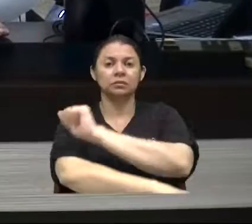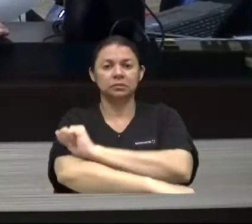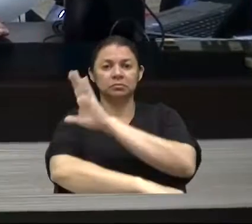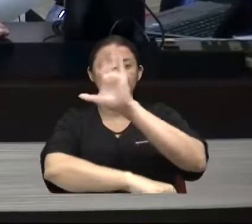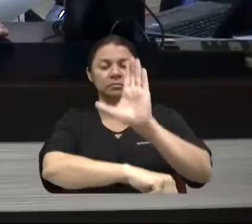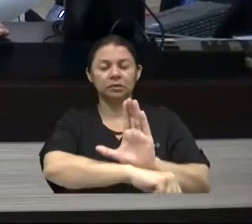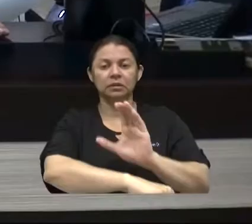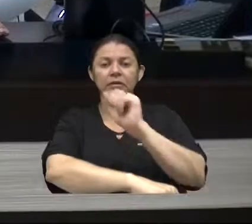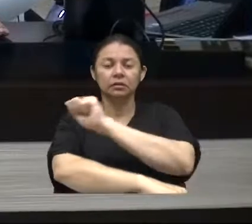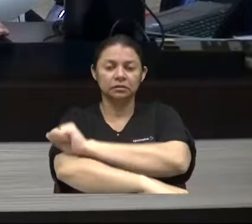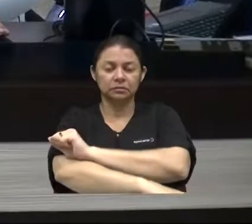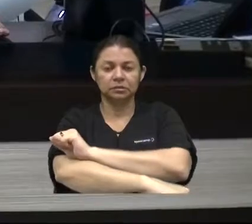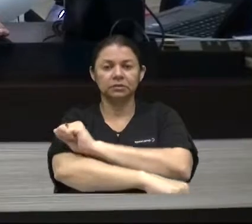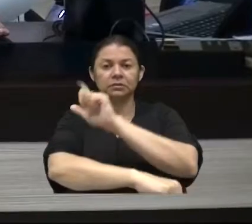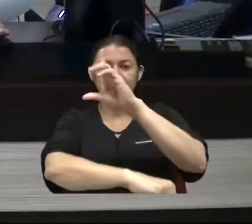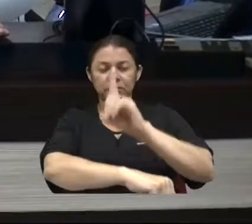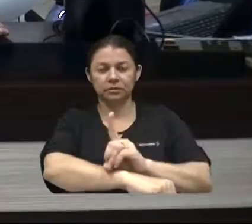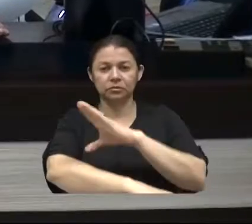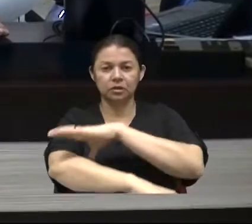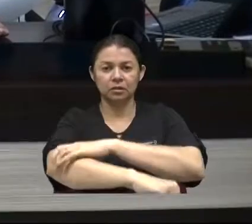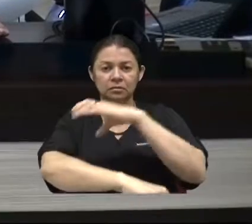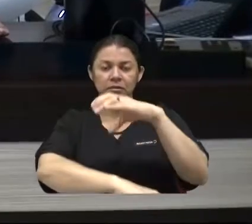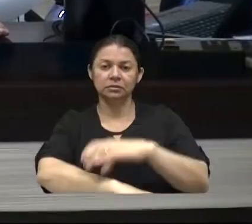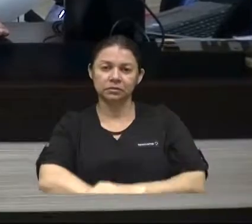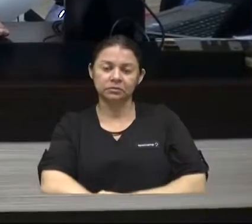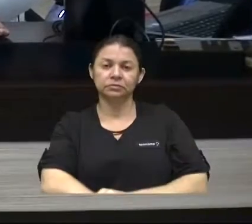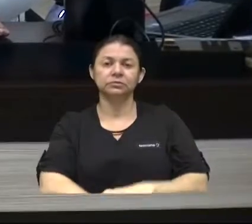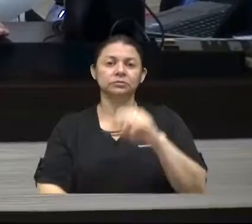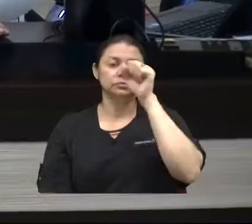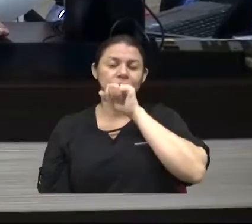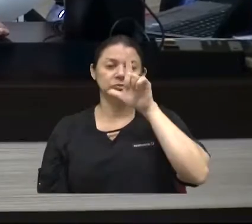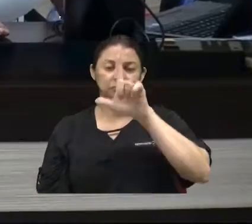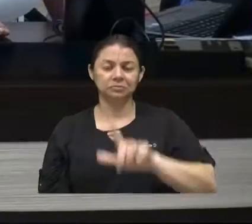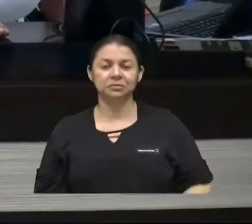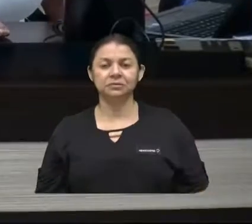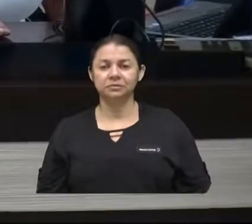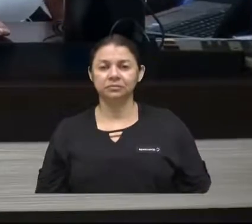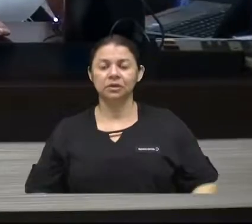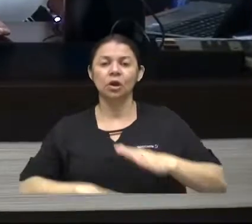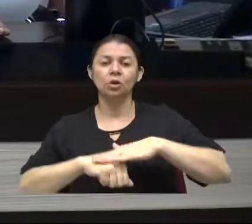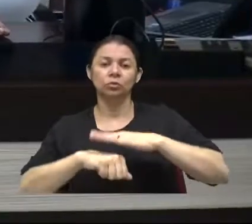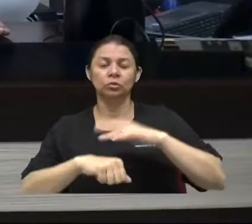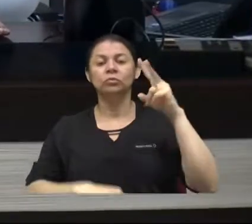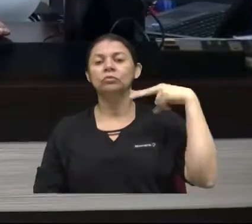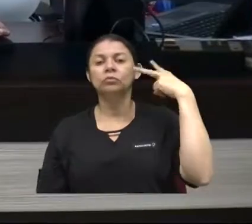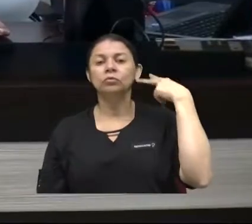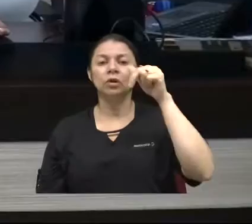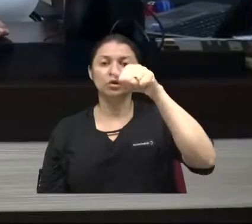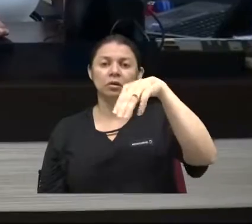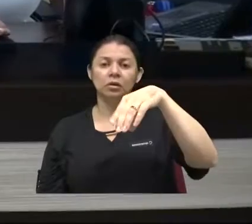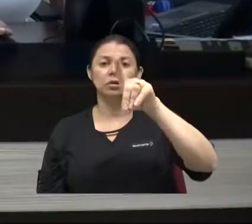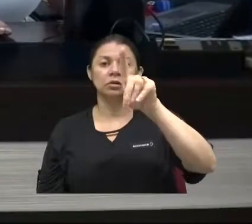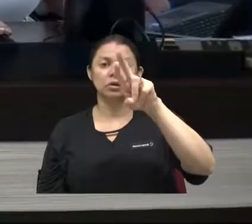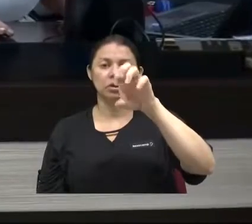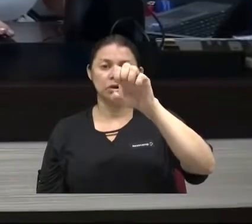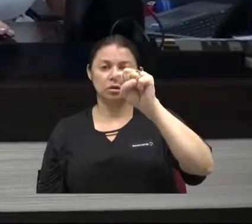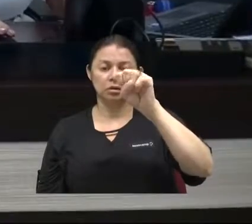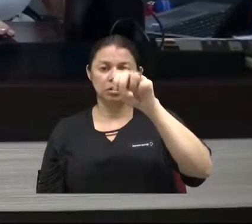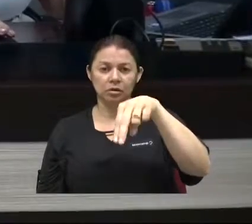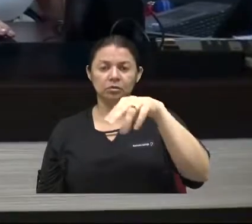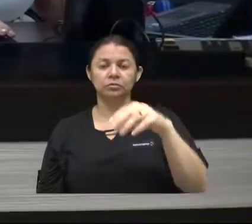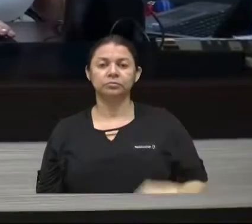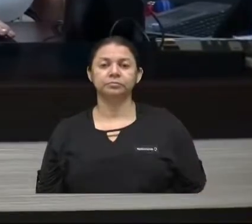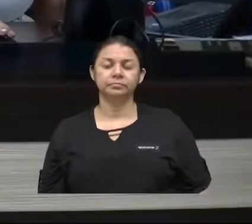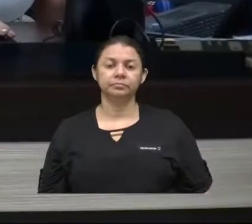Limeira, pelos relevantes serviços prestados à cidade de Limeira. Autoria do vereador Anderson Cornélio Pereira. Encaminha-se às